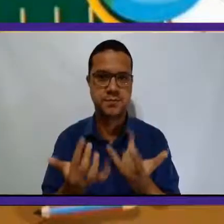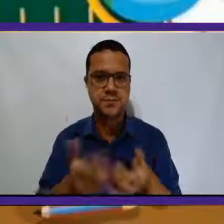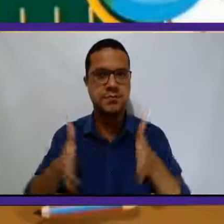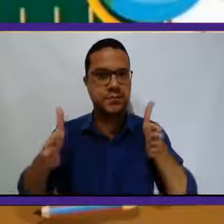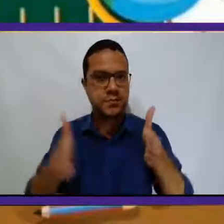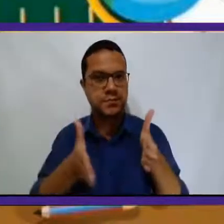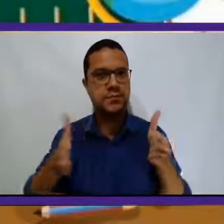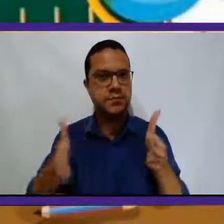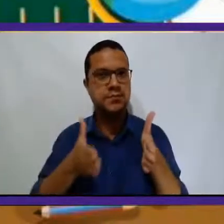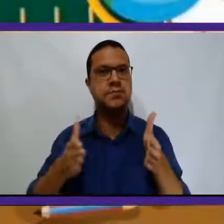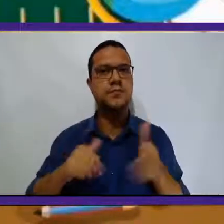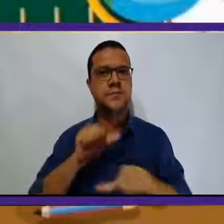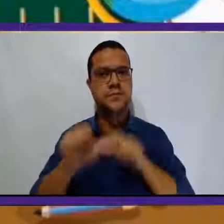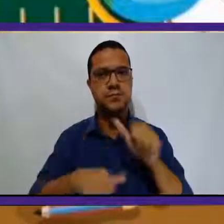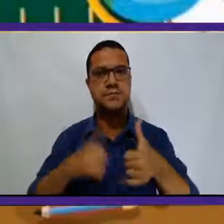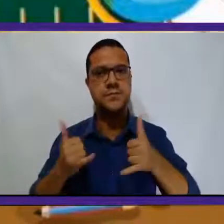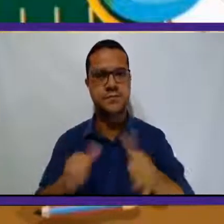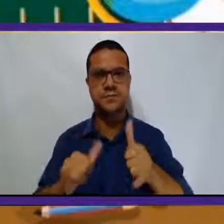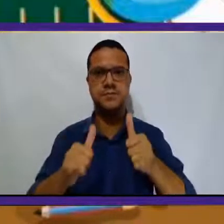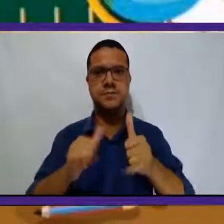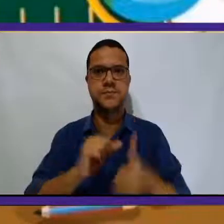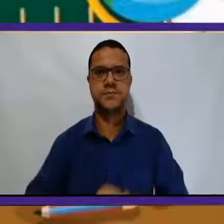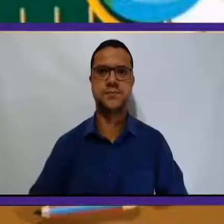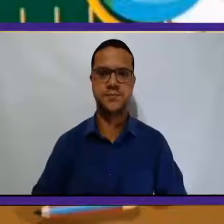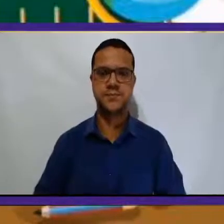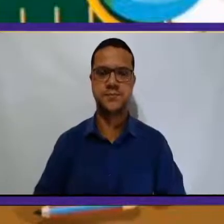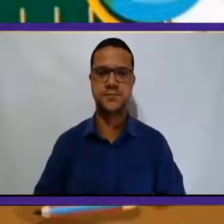Combustível Para produção De energia Elétrica